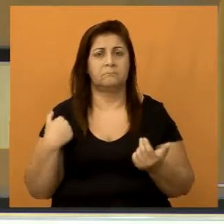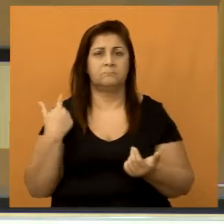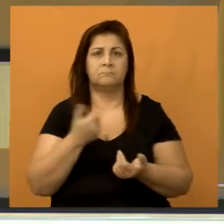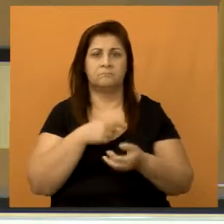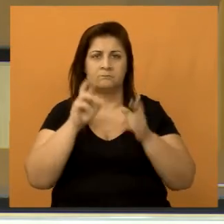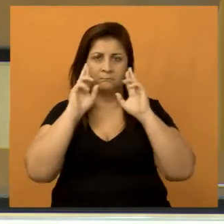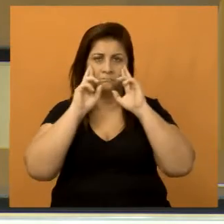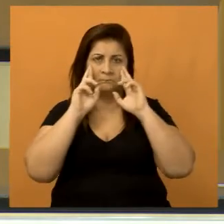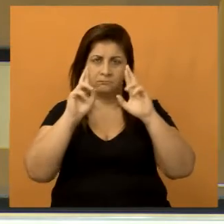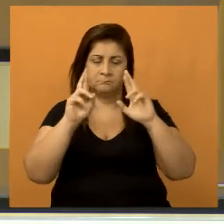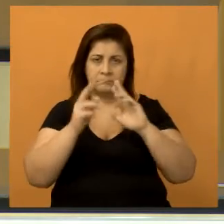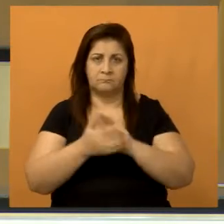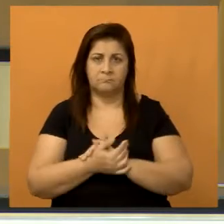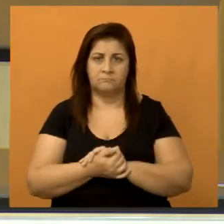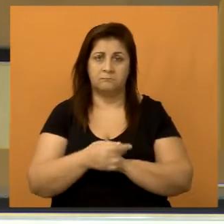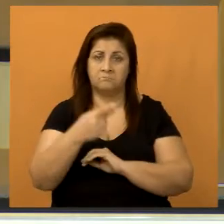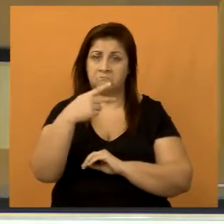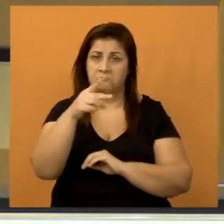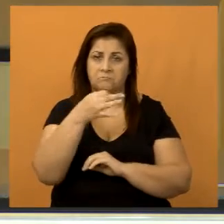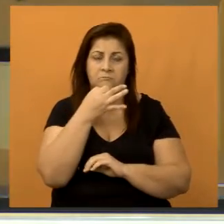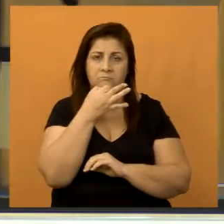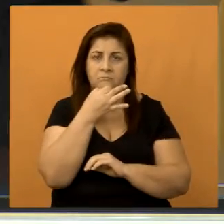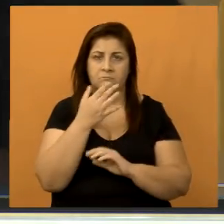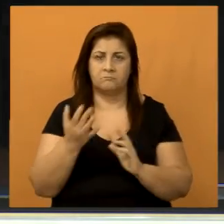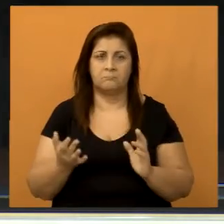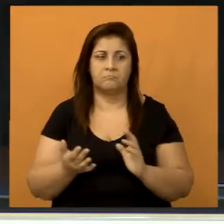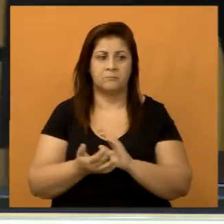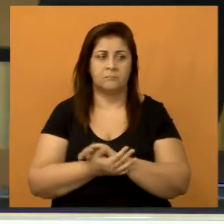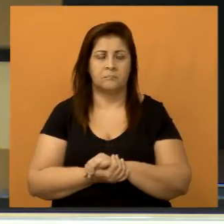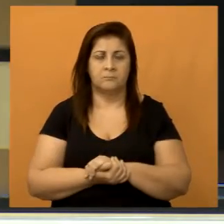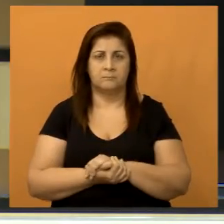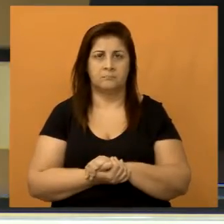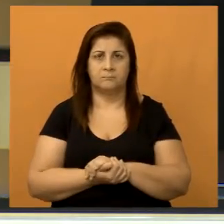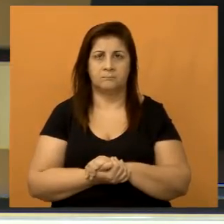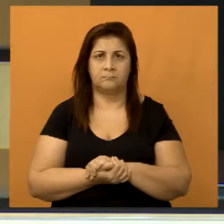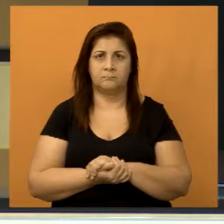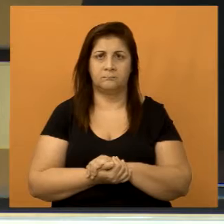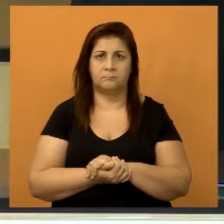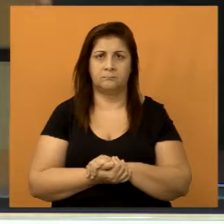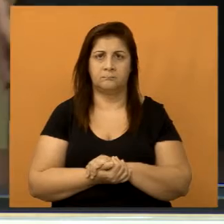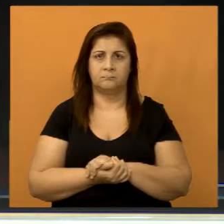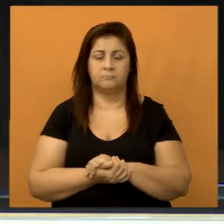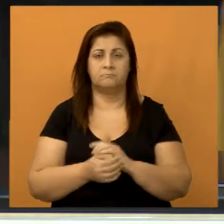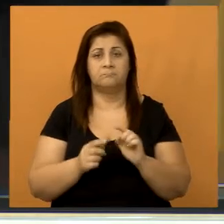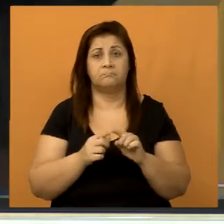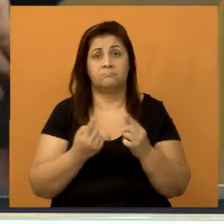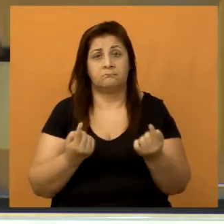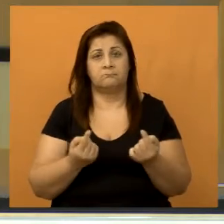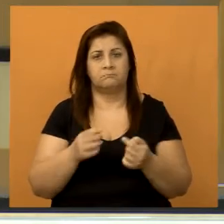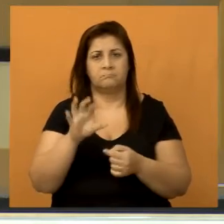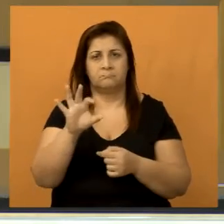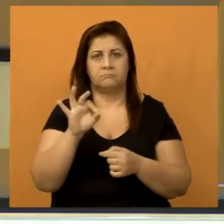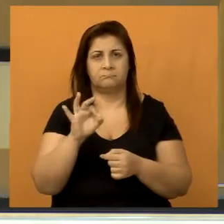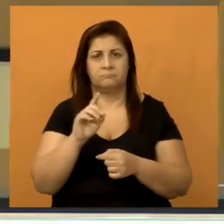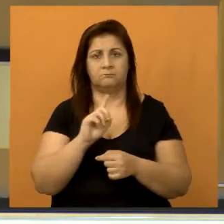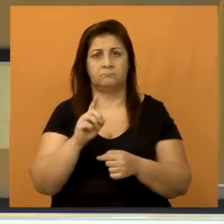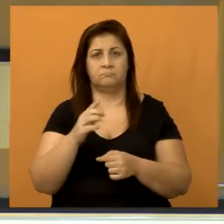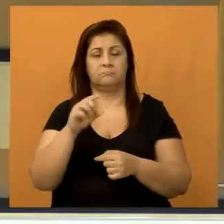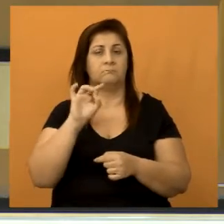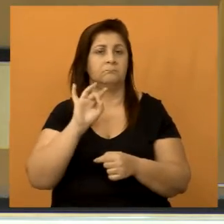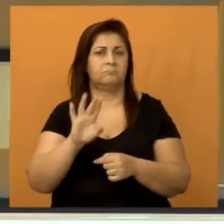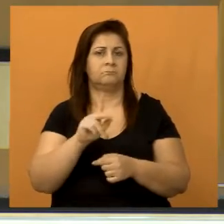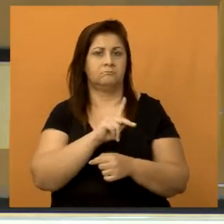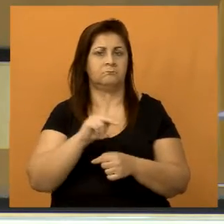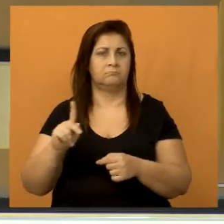respeita o posicionamento do presidente da comissão, doutor Rodrigo Salomão, mas essa decisão não foi só da presidente da